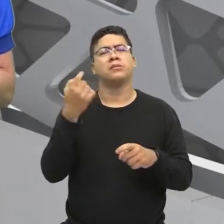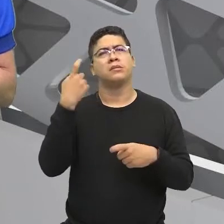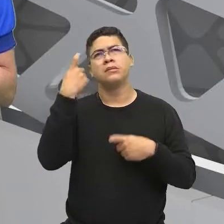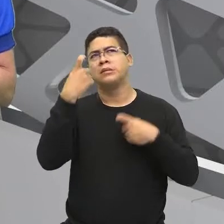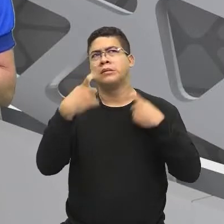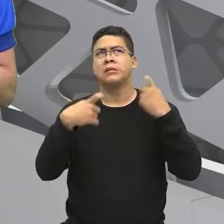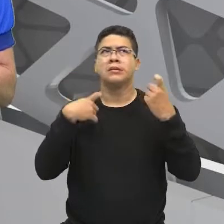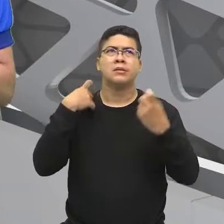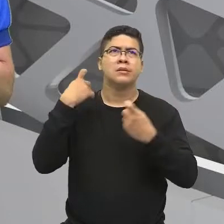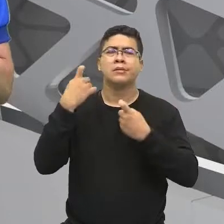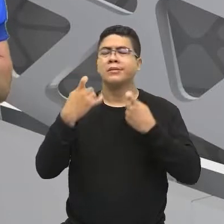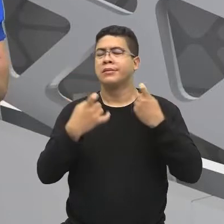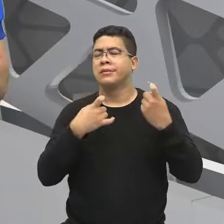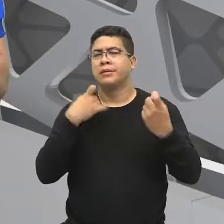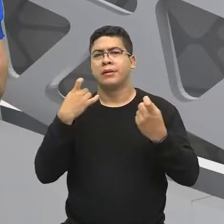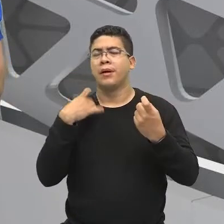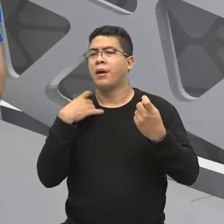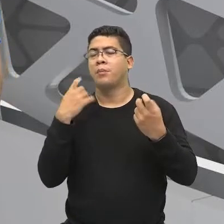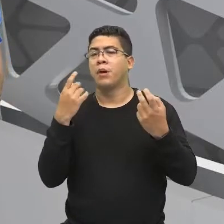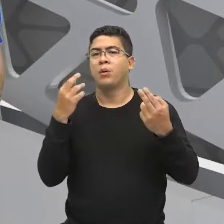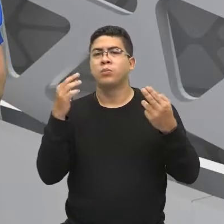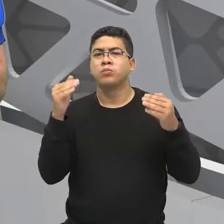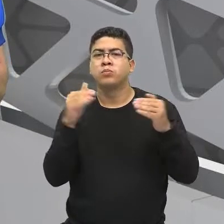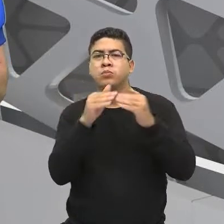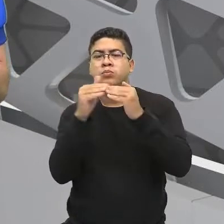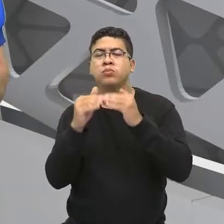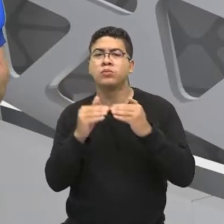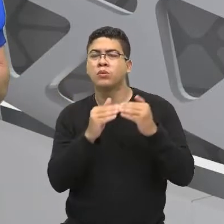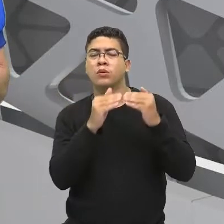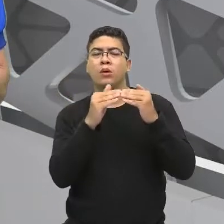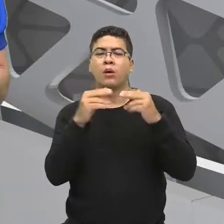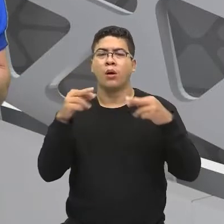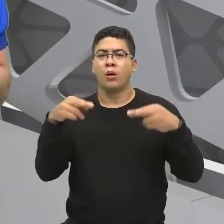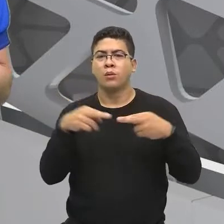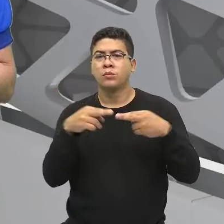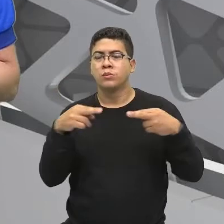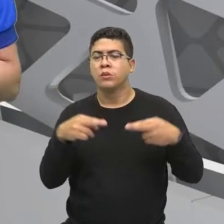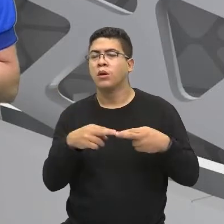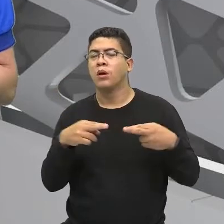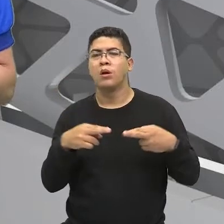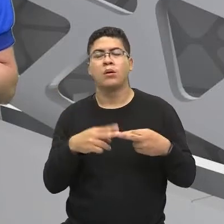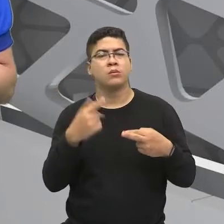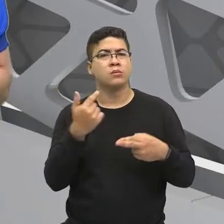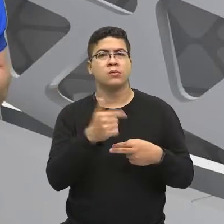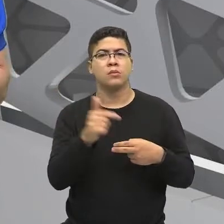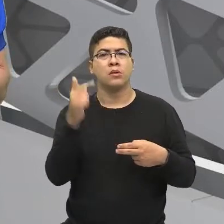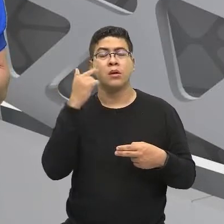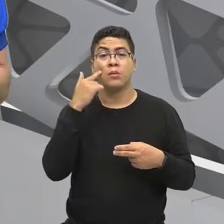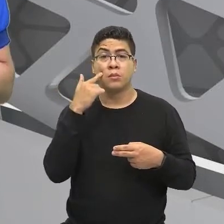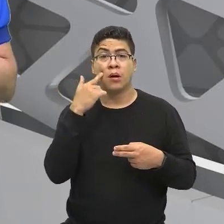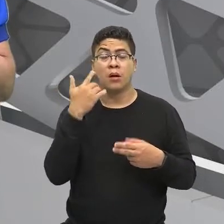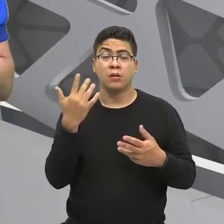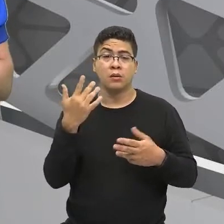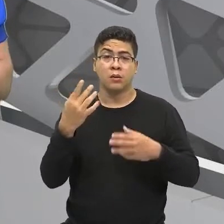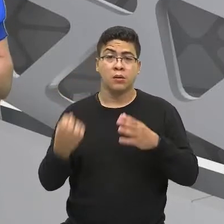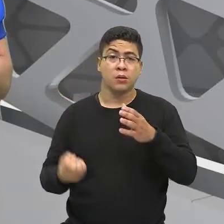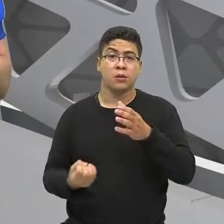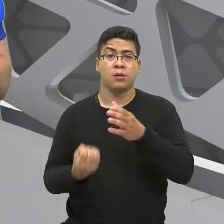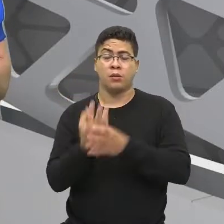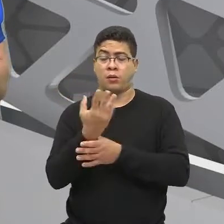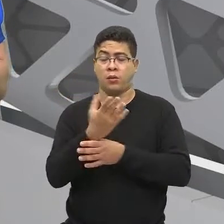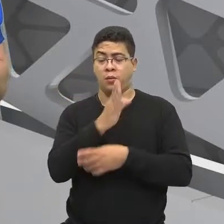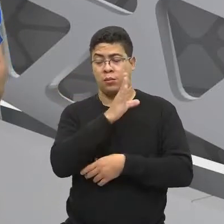preocupa com a rima, por exemplo. Criou-me desde o menino para arquiteto meu pai. Então,